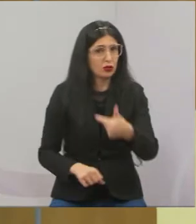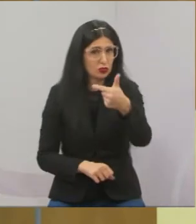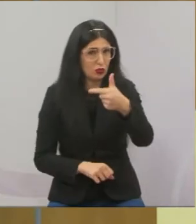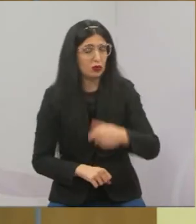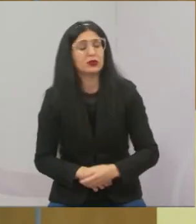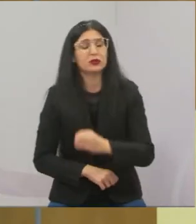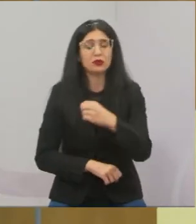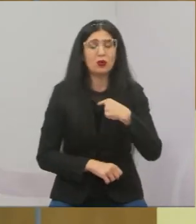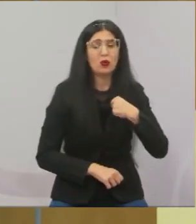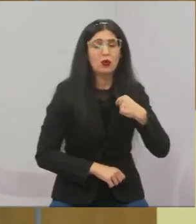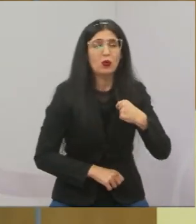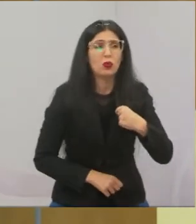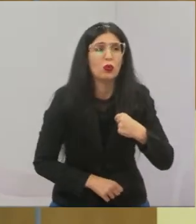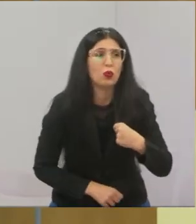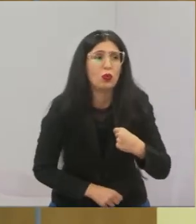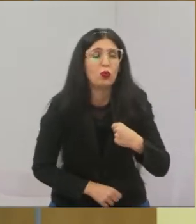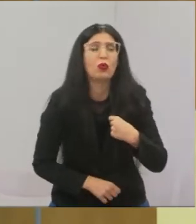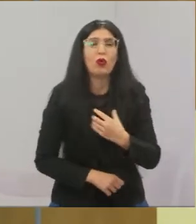né? Diz